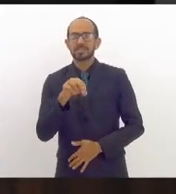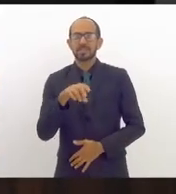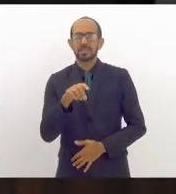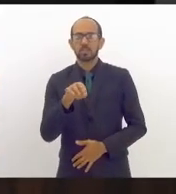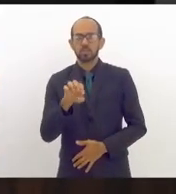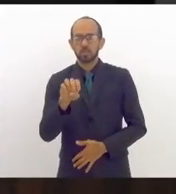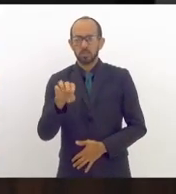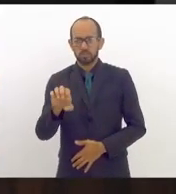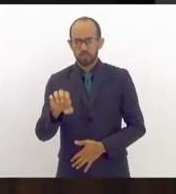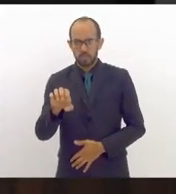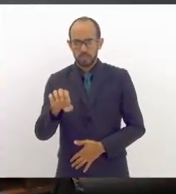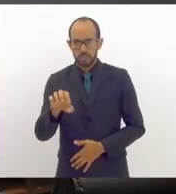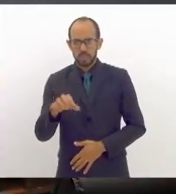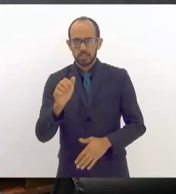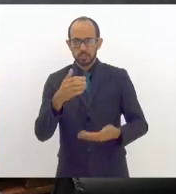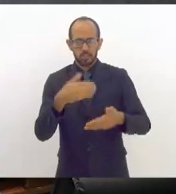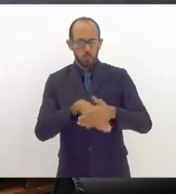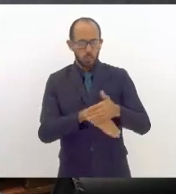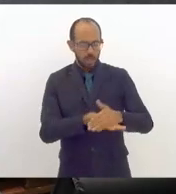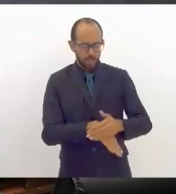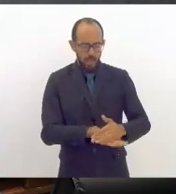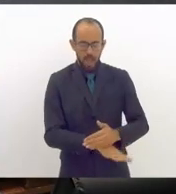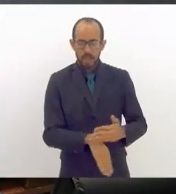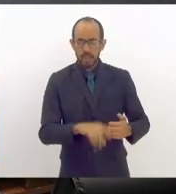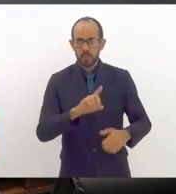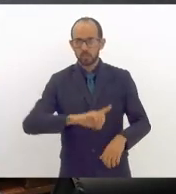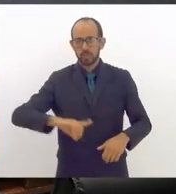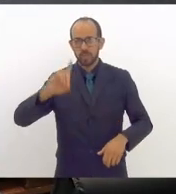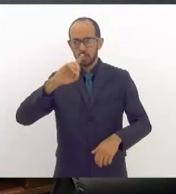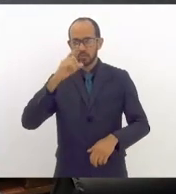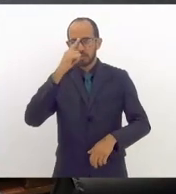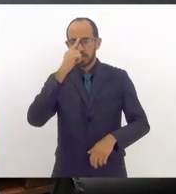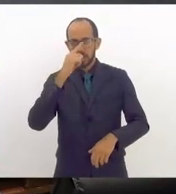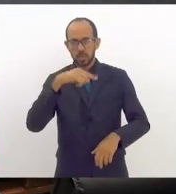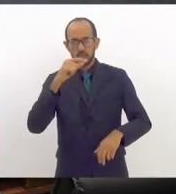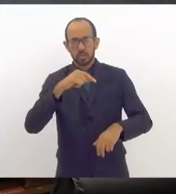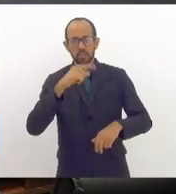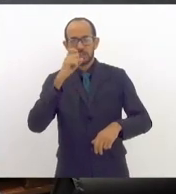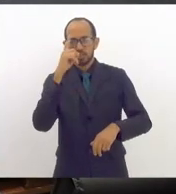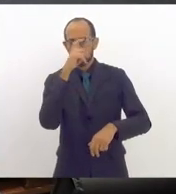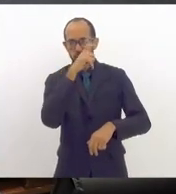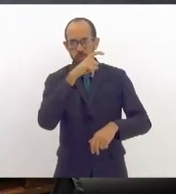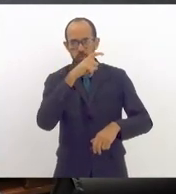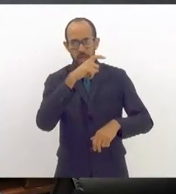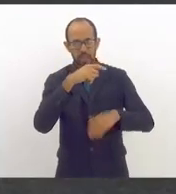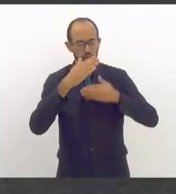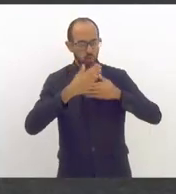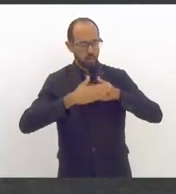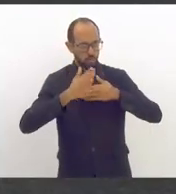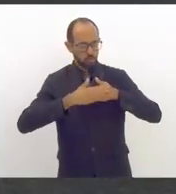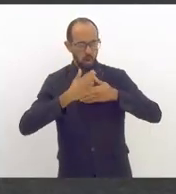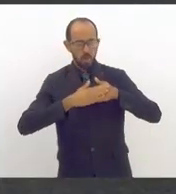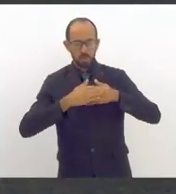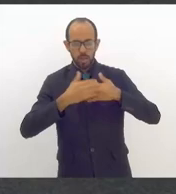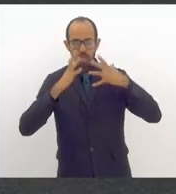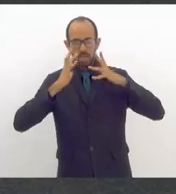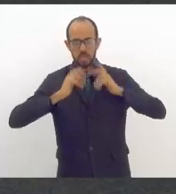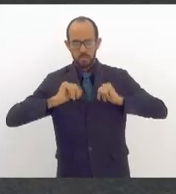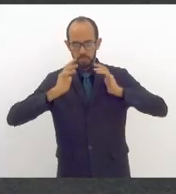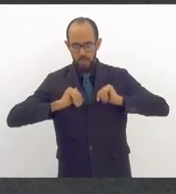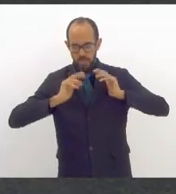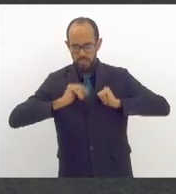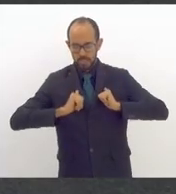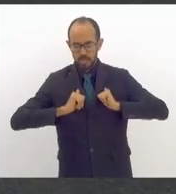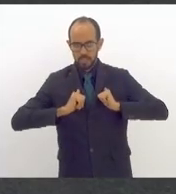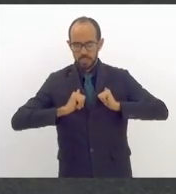Deus grego que tinha como característica dificuldades com a seio próprio Diógenes daí Porque quando foi